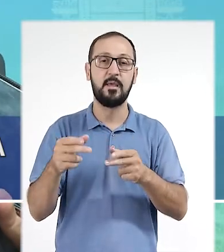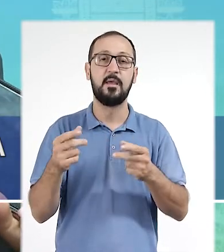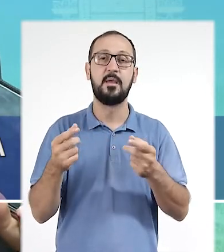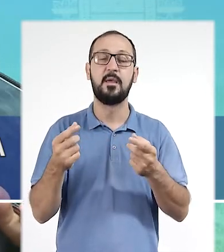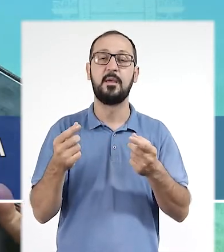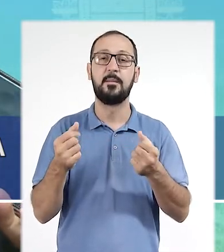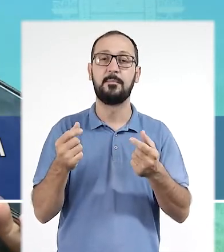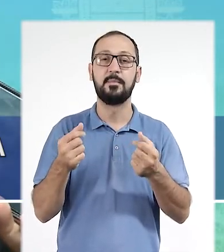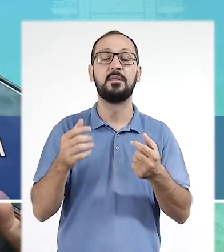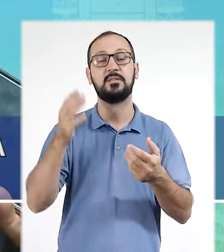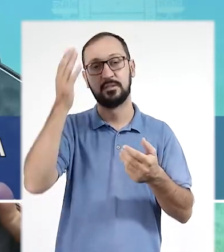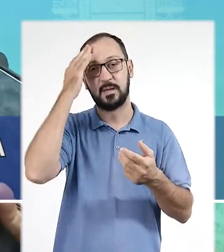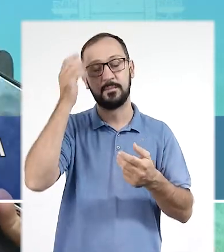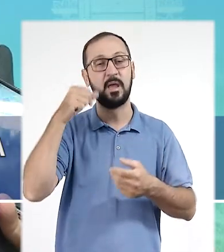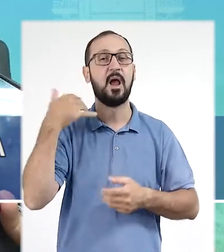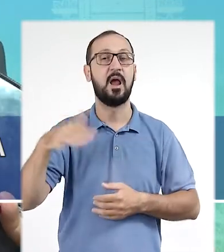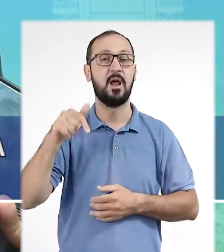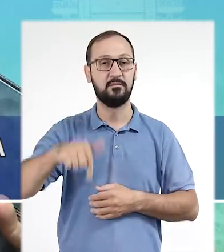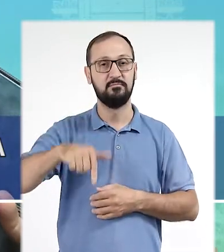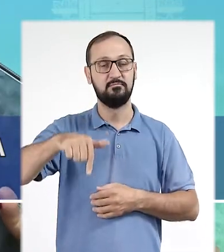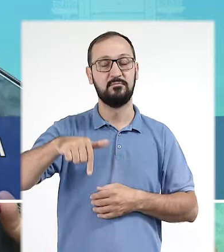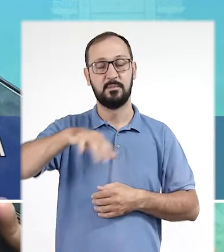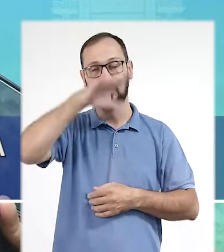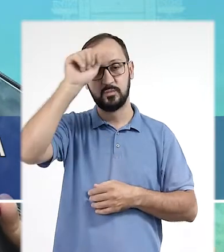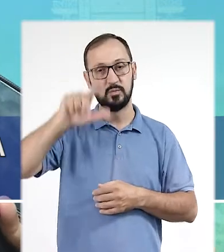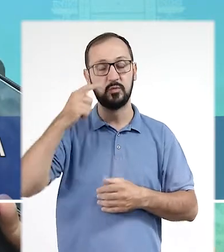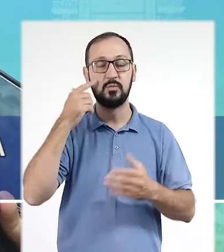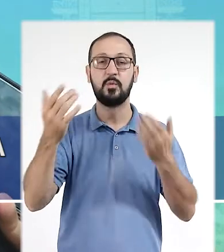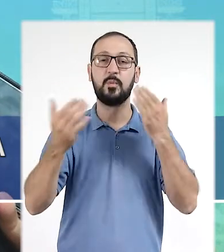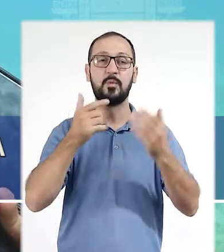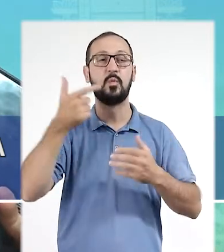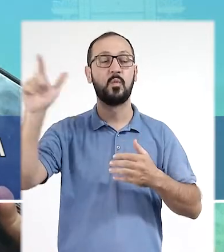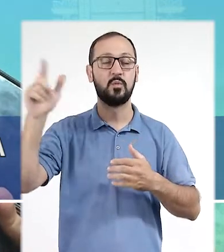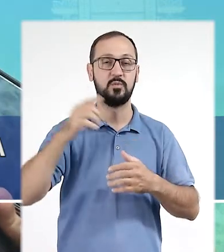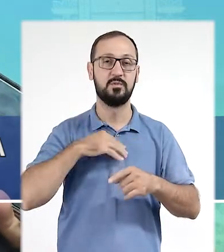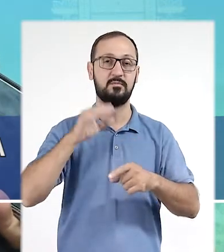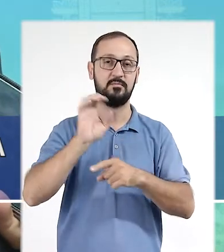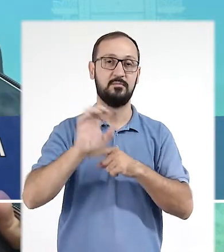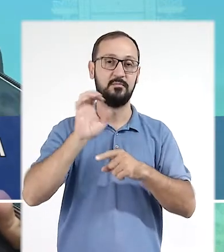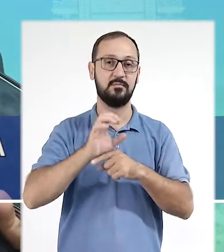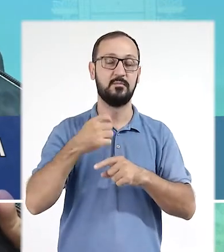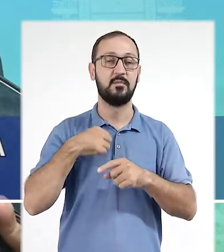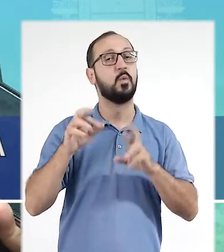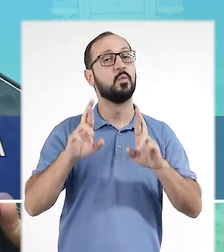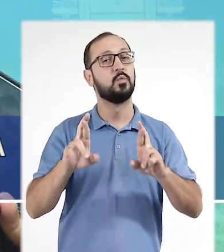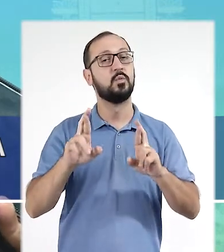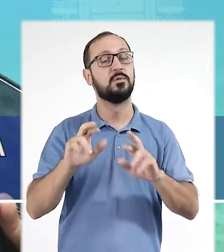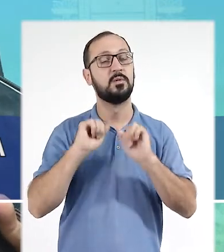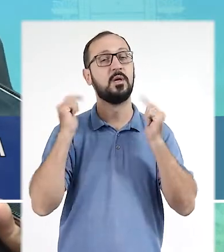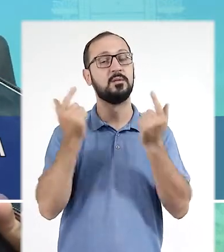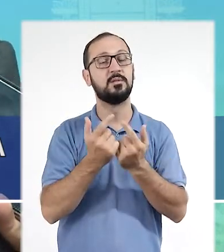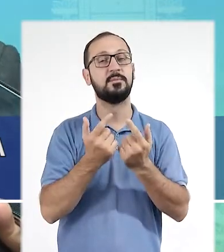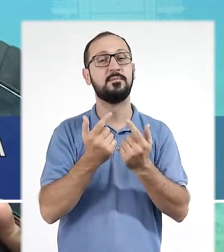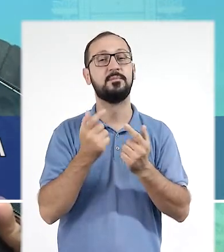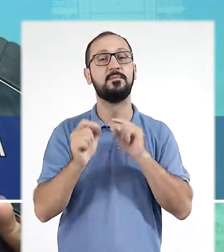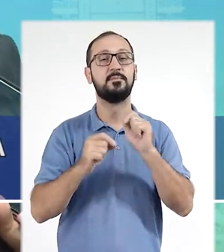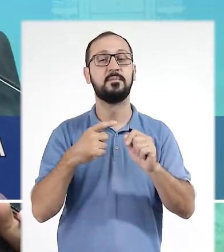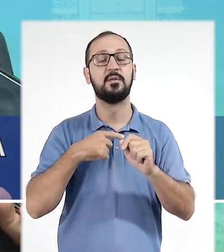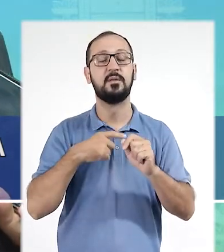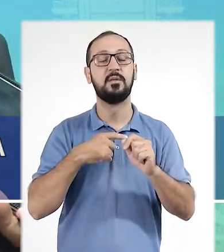são preços realmente astronômicos aqui em Mato Grosso do Sul, comparando com os outros estados. Então, eu espero que a Assembleia